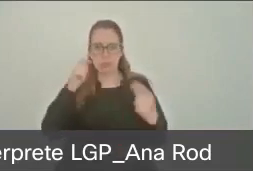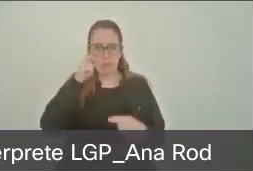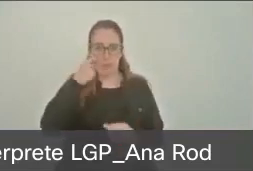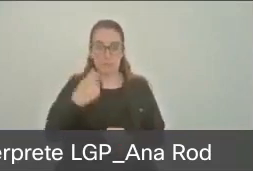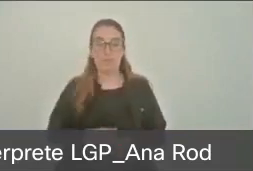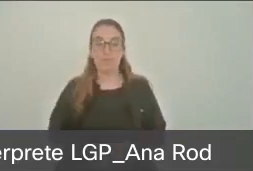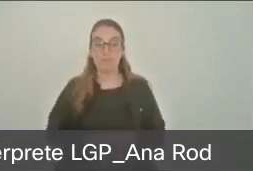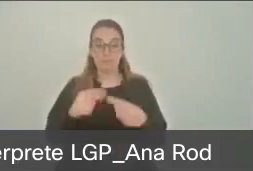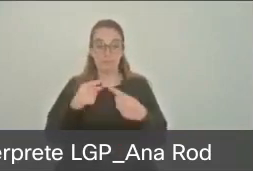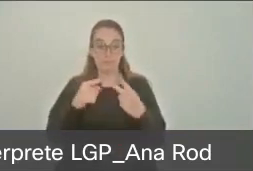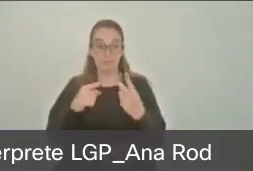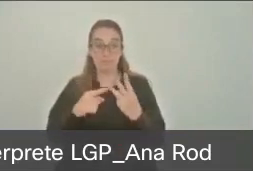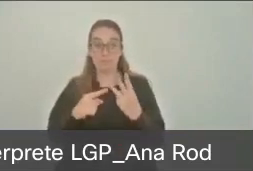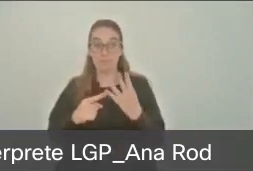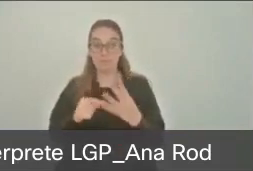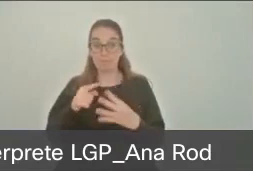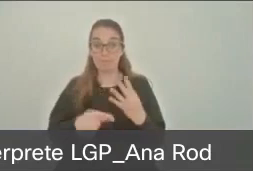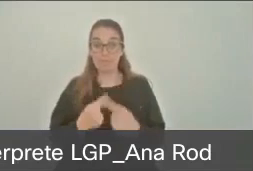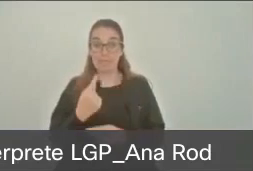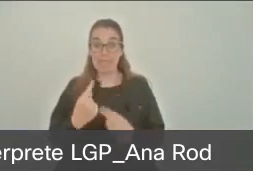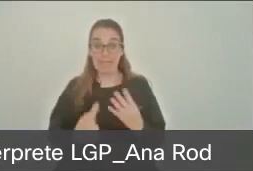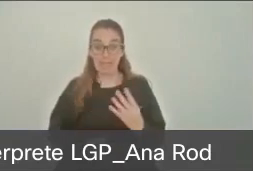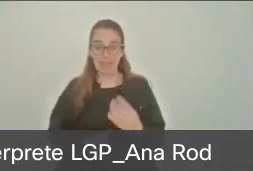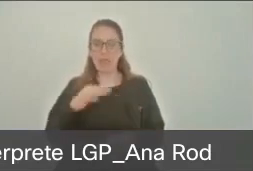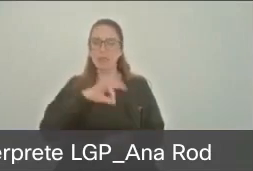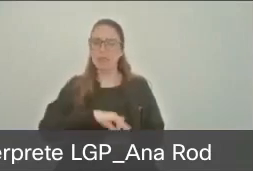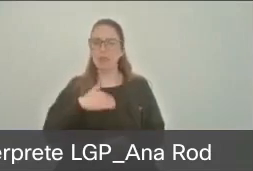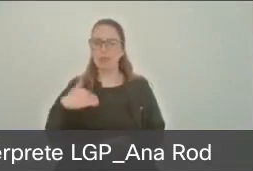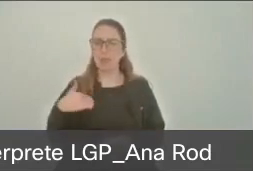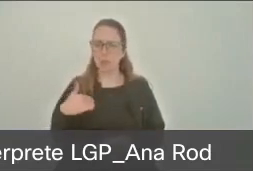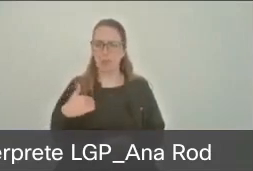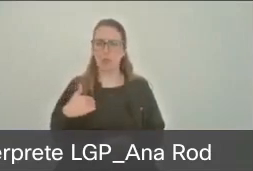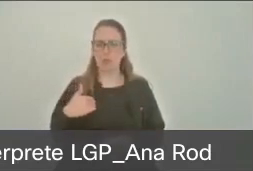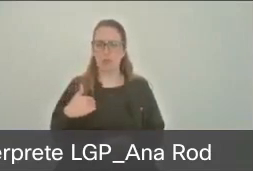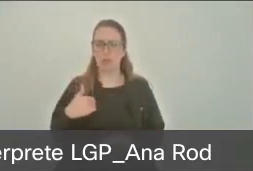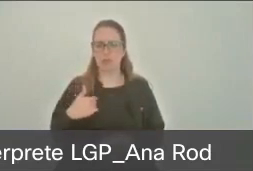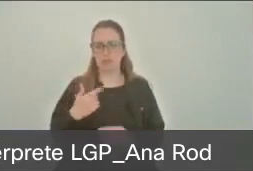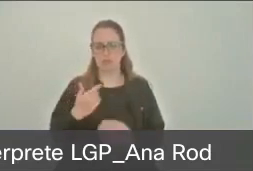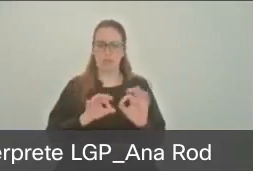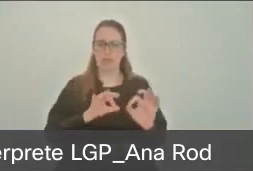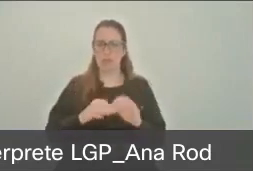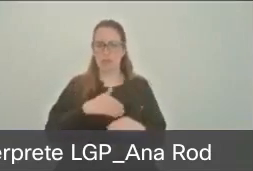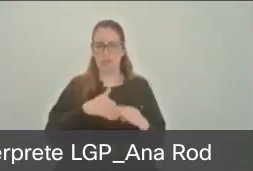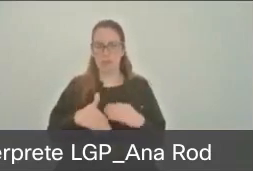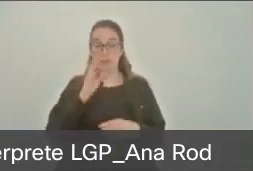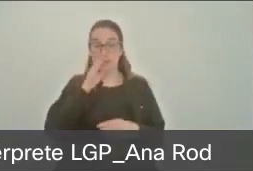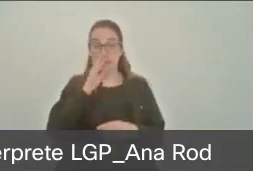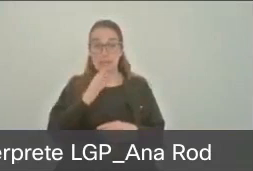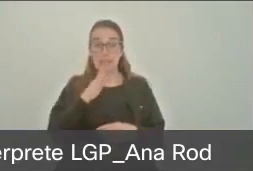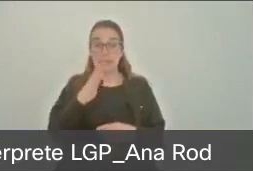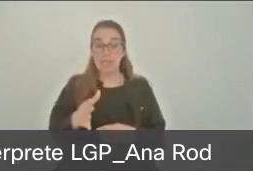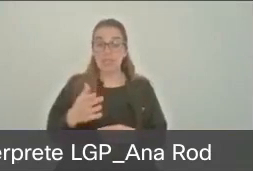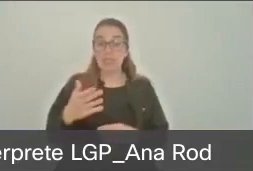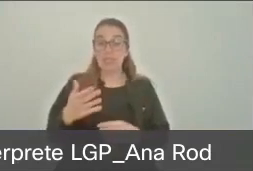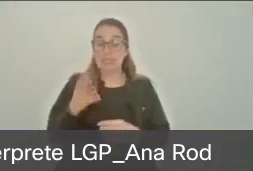forma, em cada uma destas situações, o profissional de saúde responsável pela prestação de cuidados, sempre que o direito ao acompanhamento não